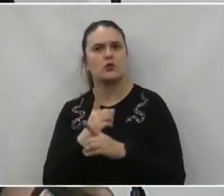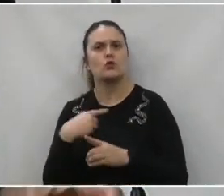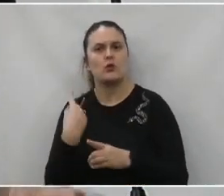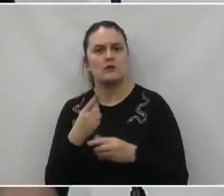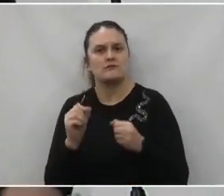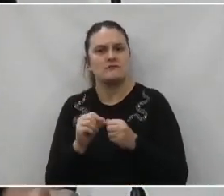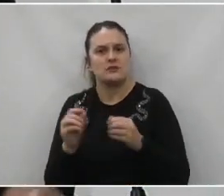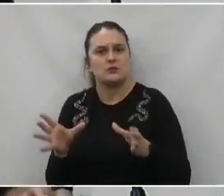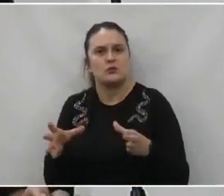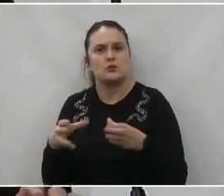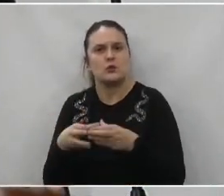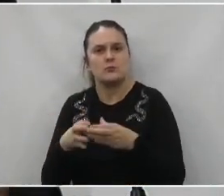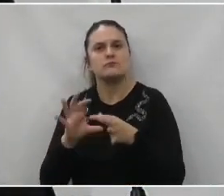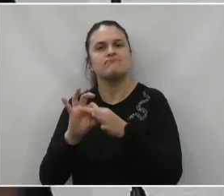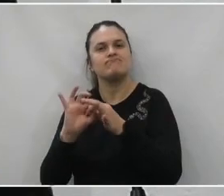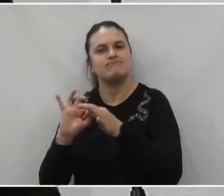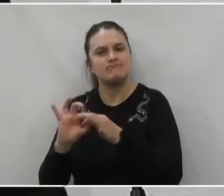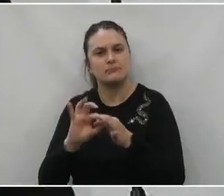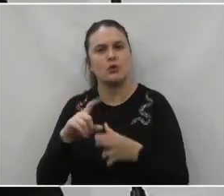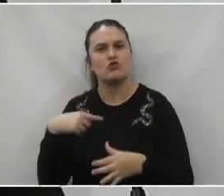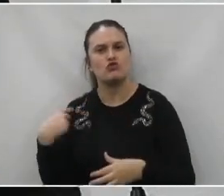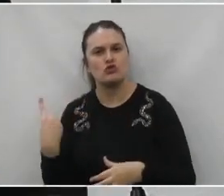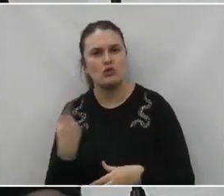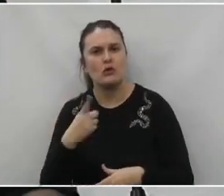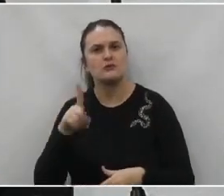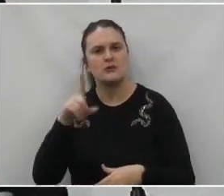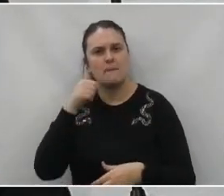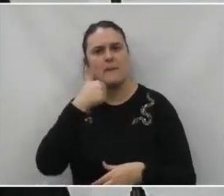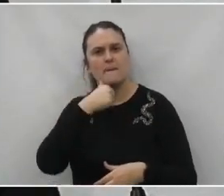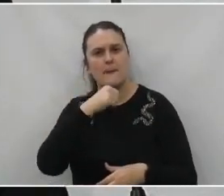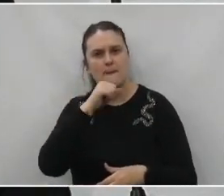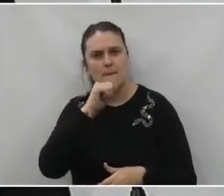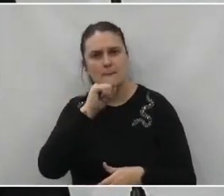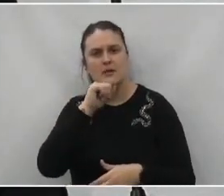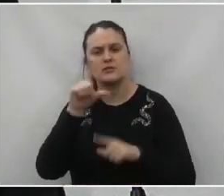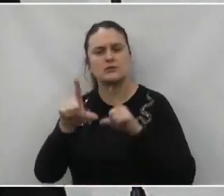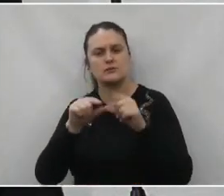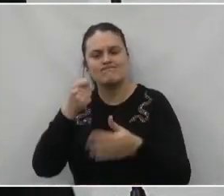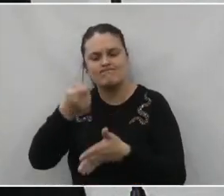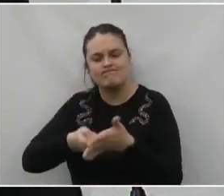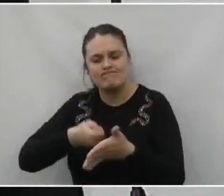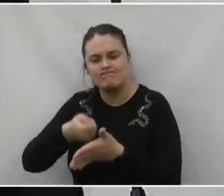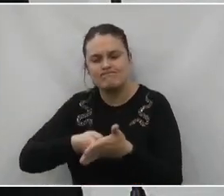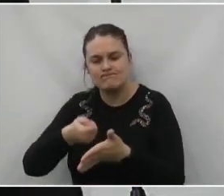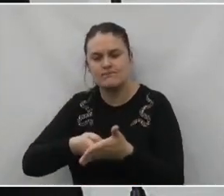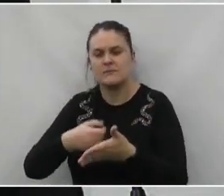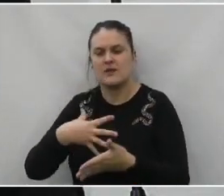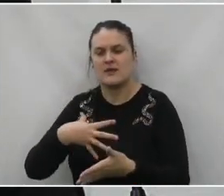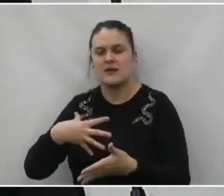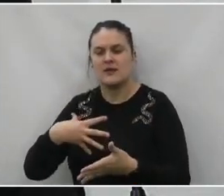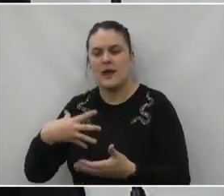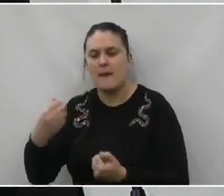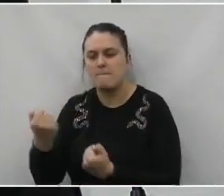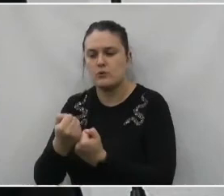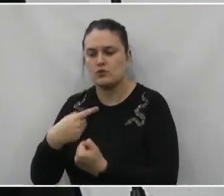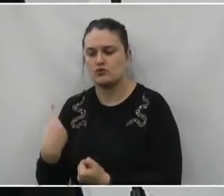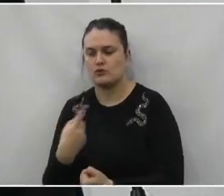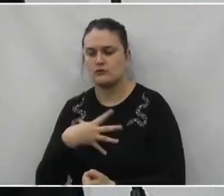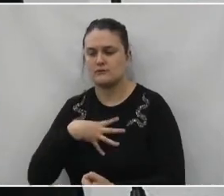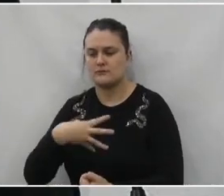unimos. Somos mães que decidiram lutar por seus filhos e fazer deles os melhores seres humanos